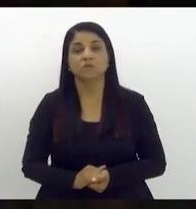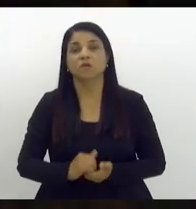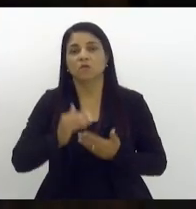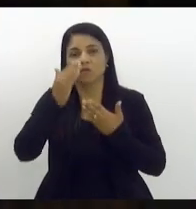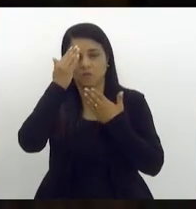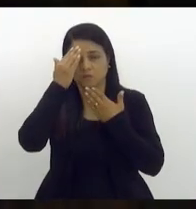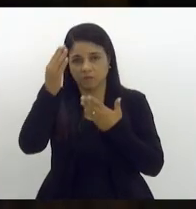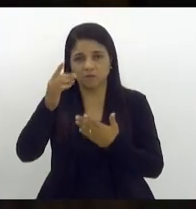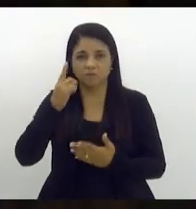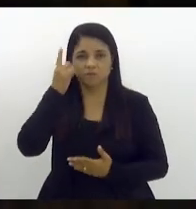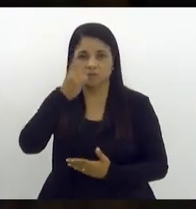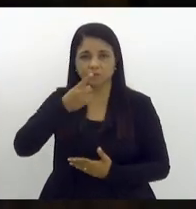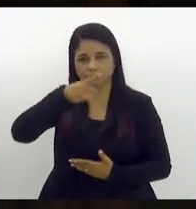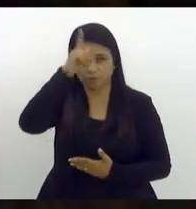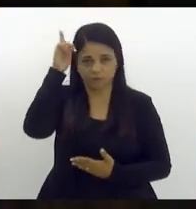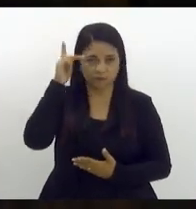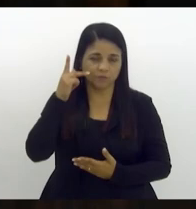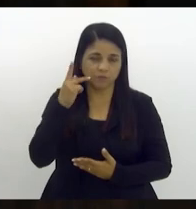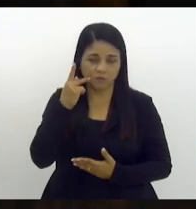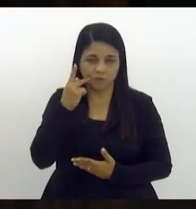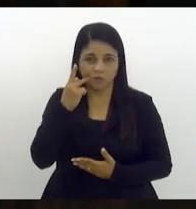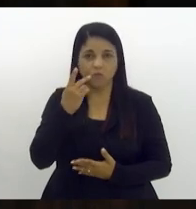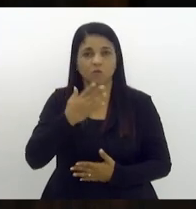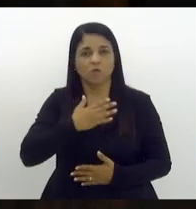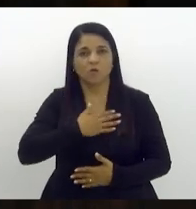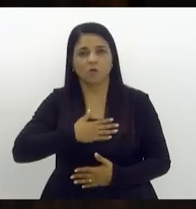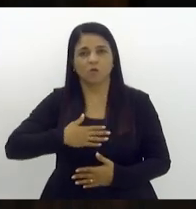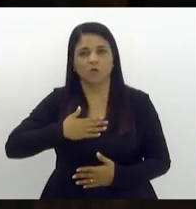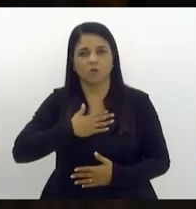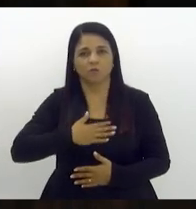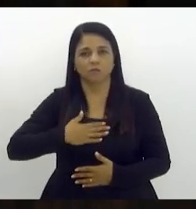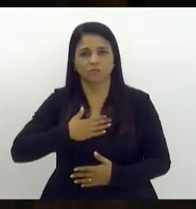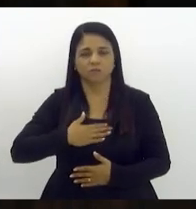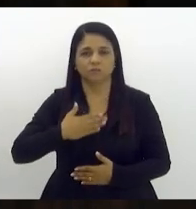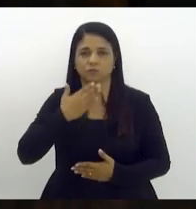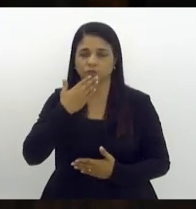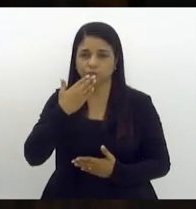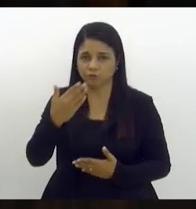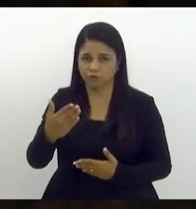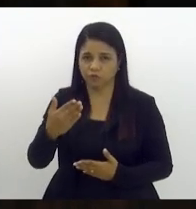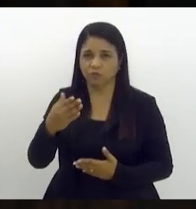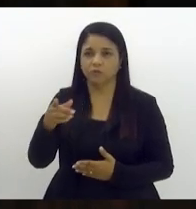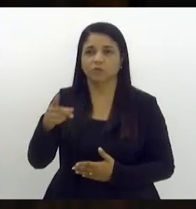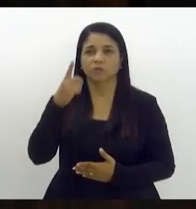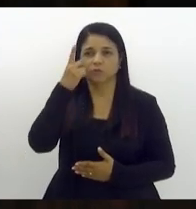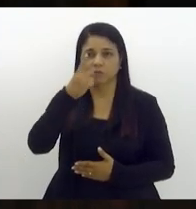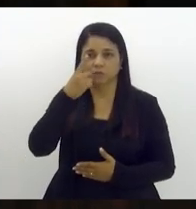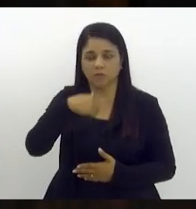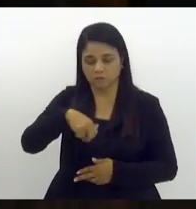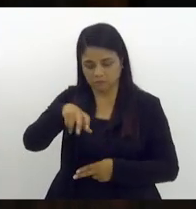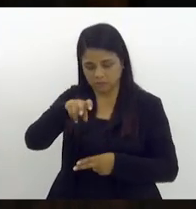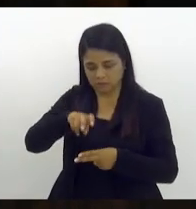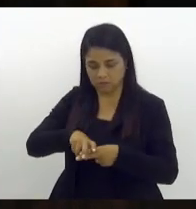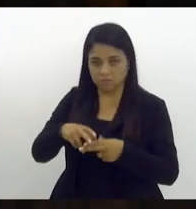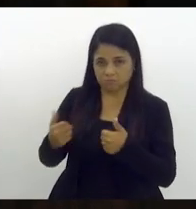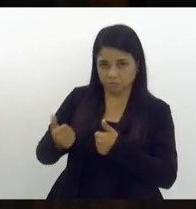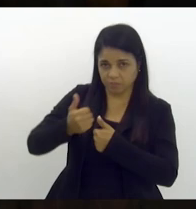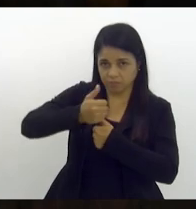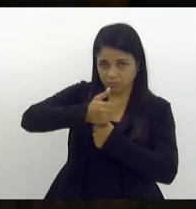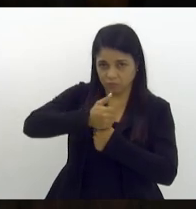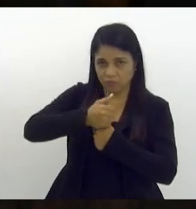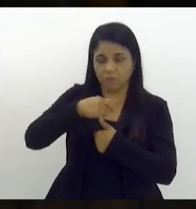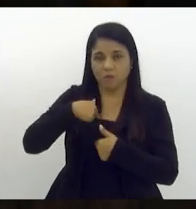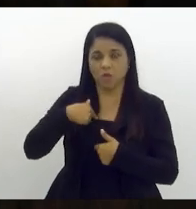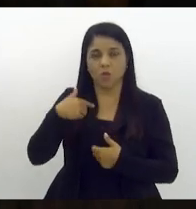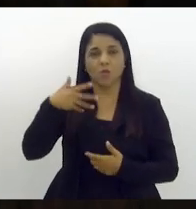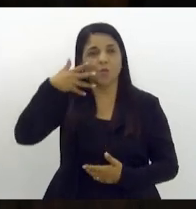Obrigada, deputado Luiz Paulo. Gostaria de solicitar que Vossa Excelência pudesse tomar assento aqui na presidência para que eu possa fazer